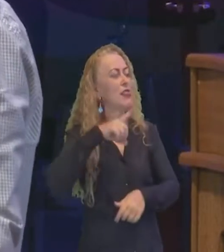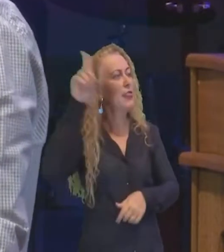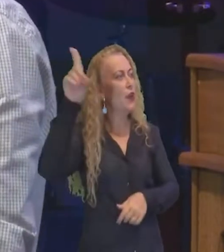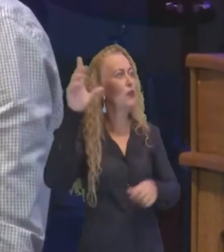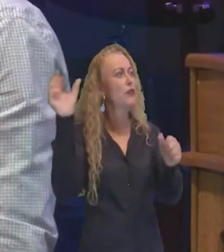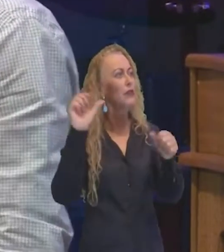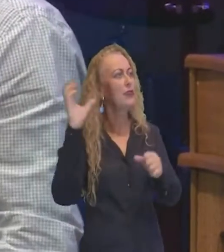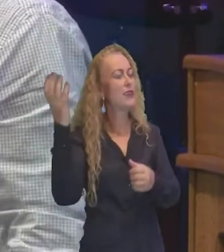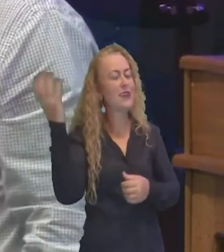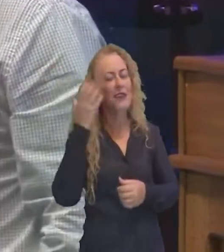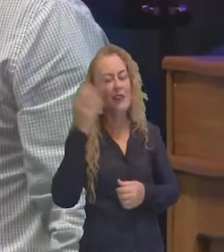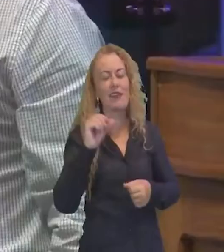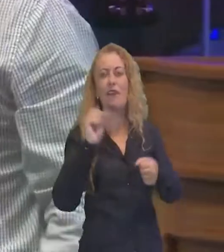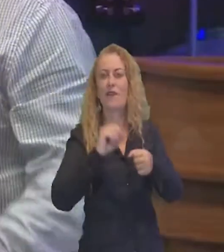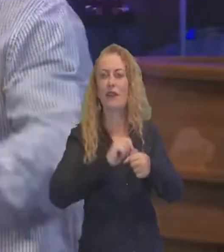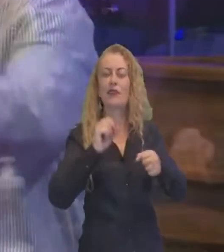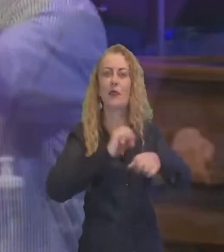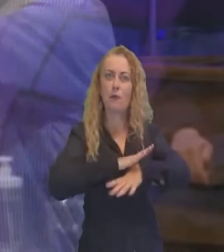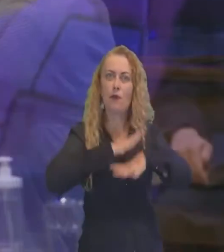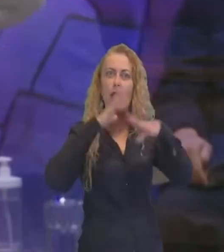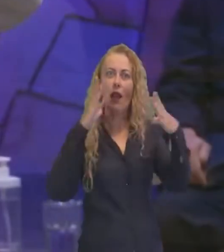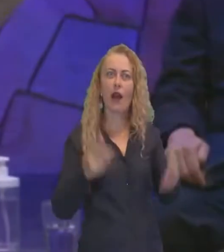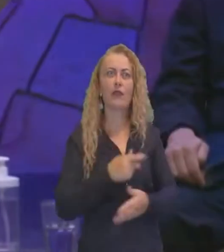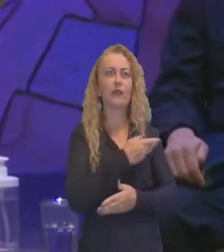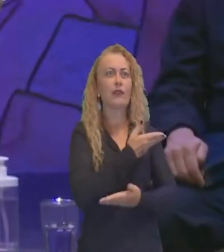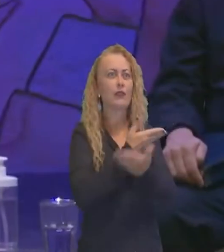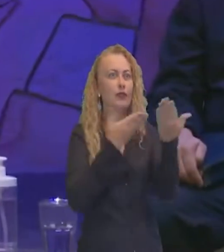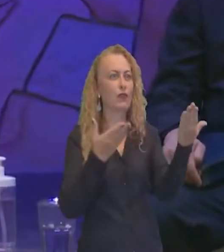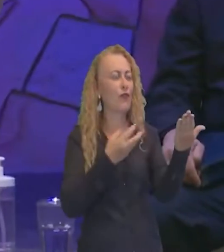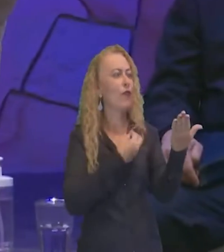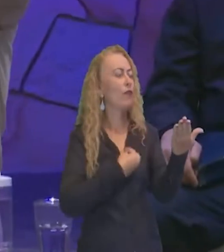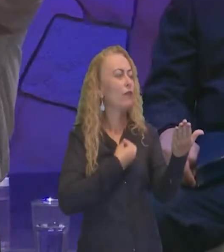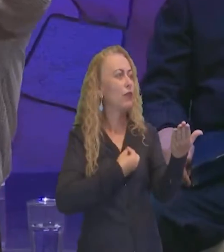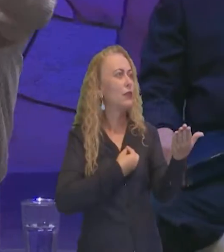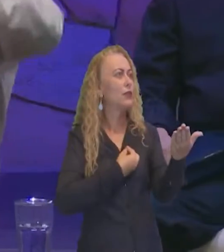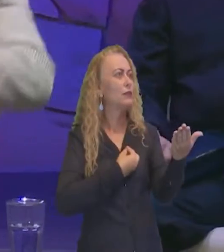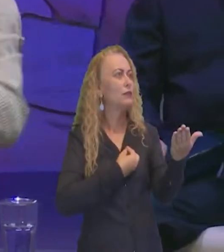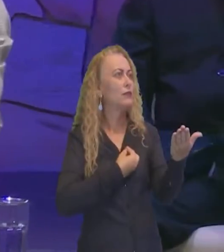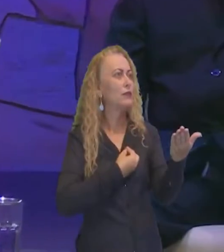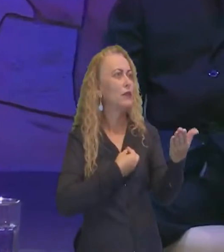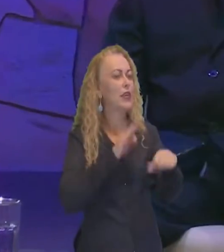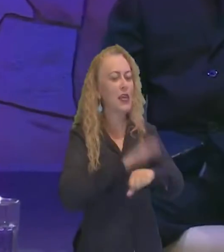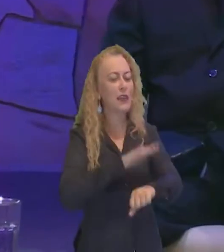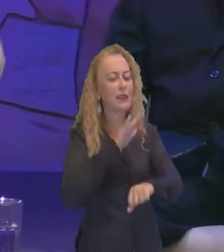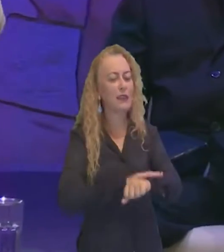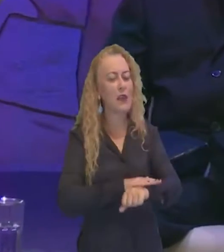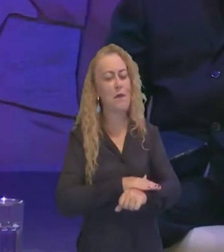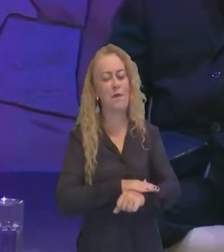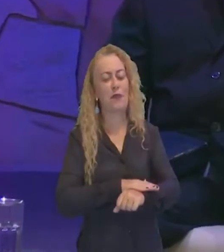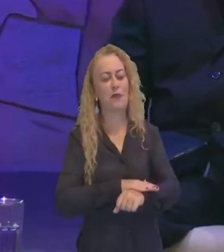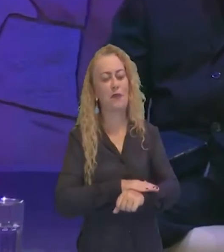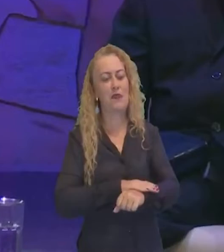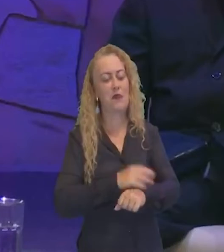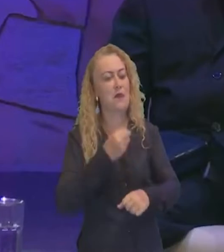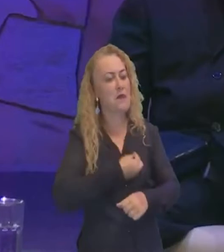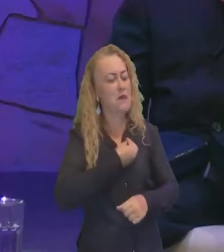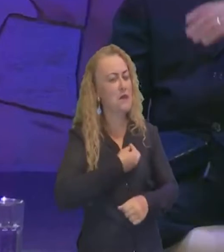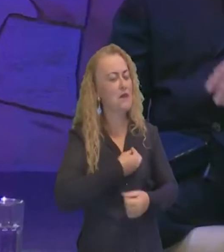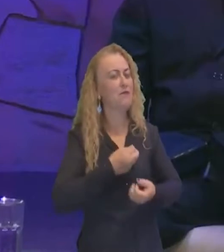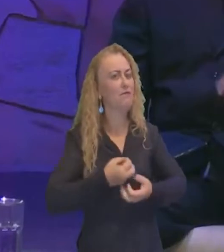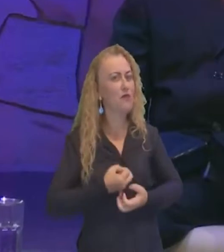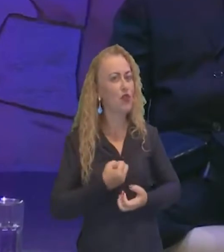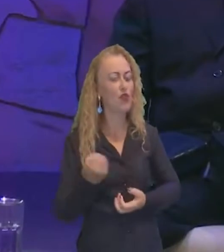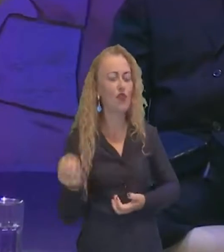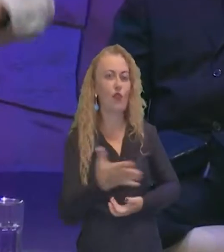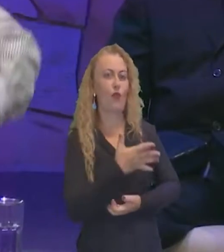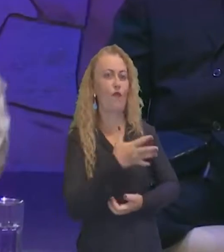vida. Eu quero dizer a vocês nessa noite, é tempo de milagres. É tempo de vivenciarmos